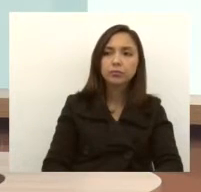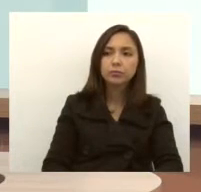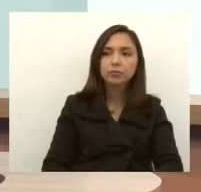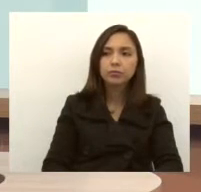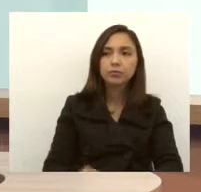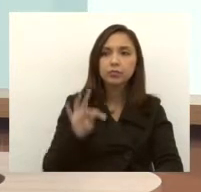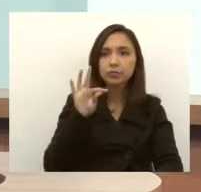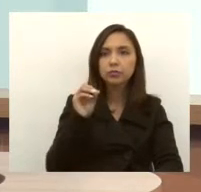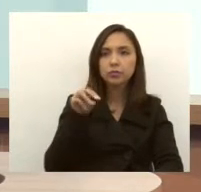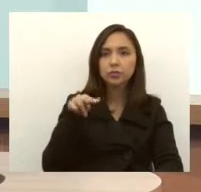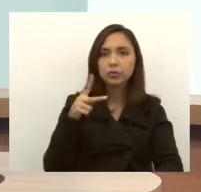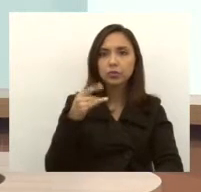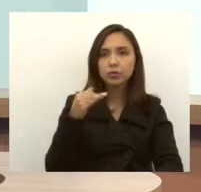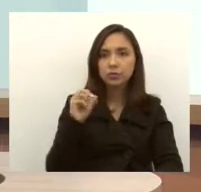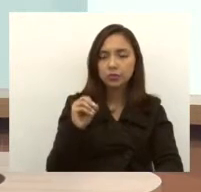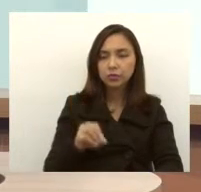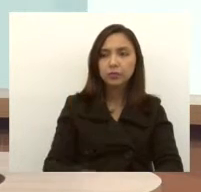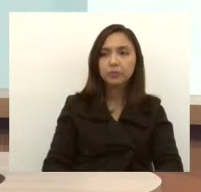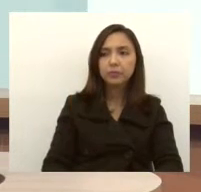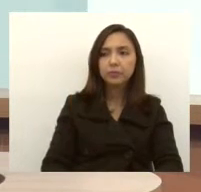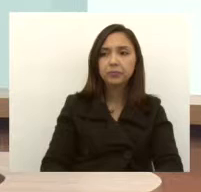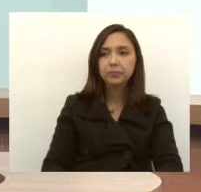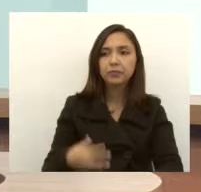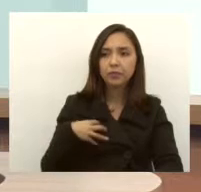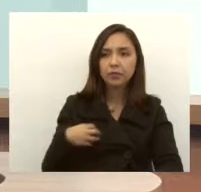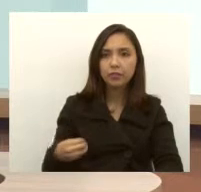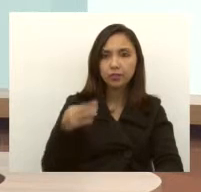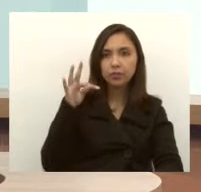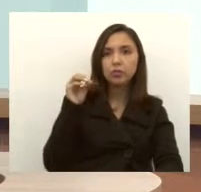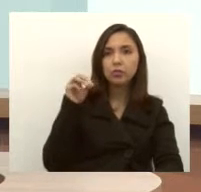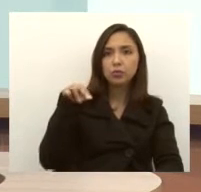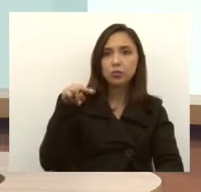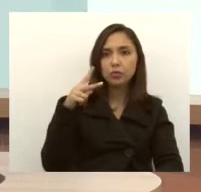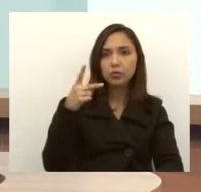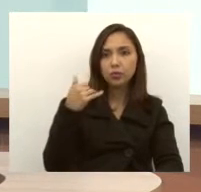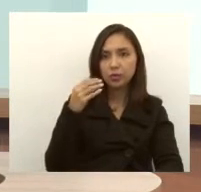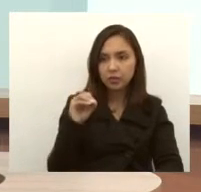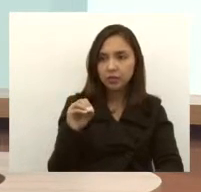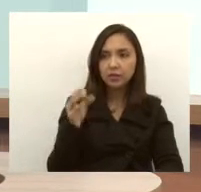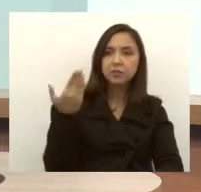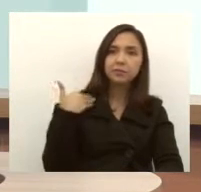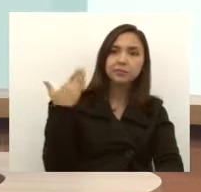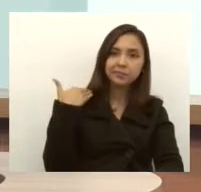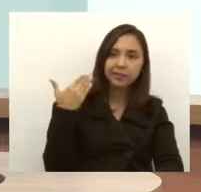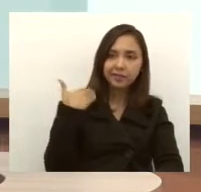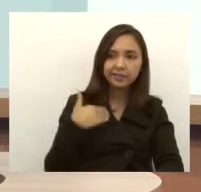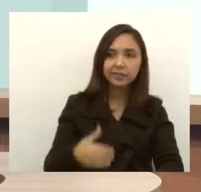O Toninho, que é nosso colega, filho do Toninho Magalhães, que era nosso companheiro da nossa época passada.